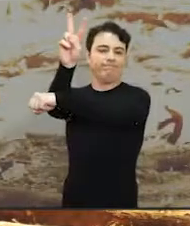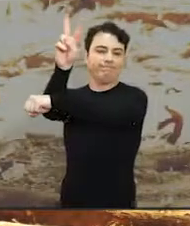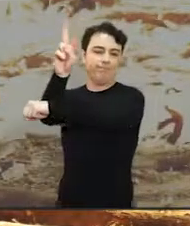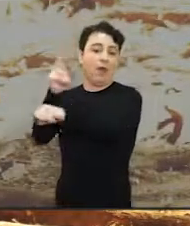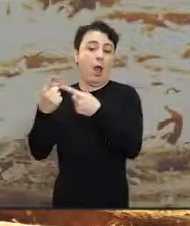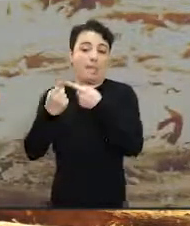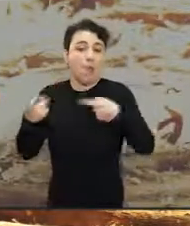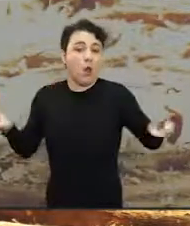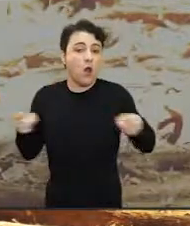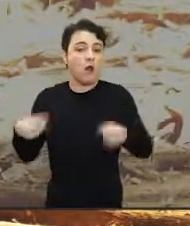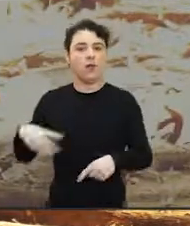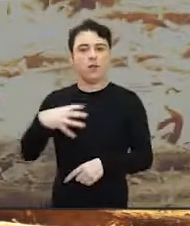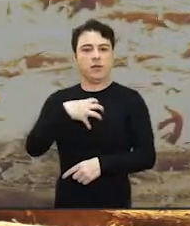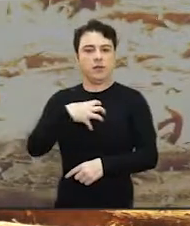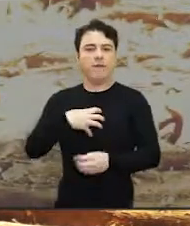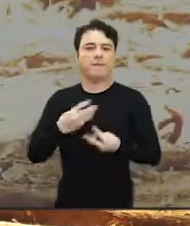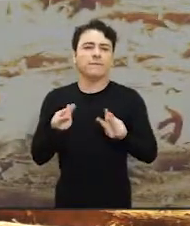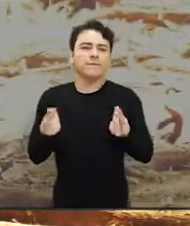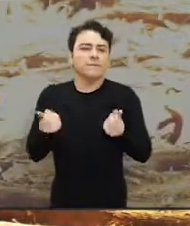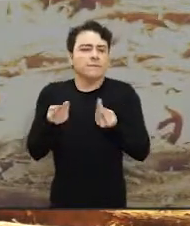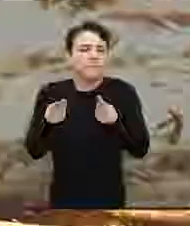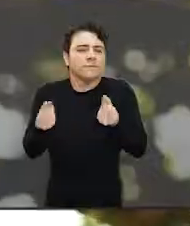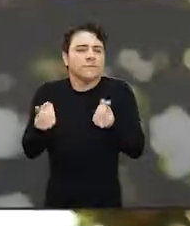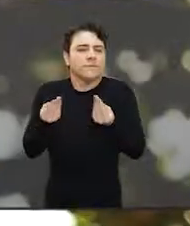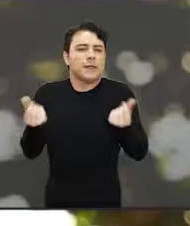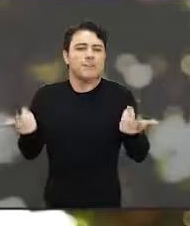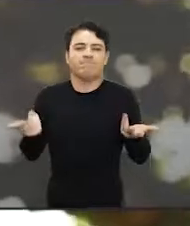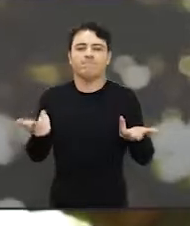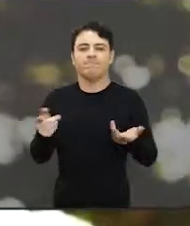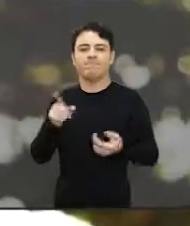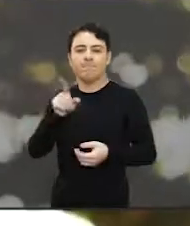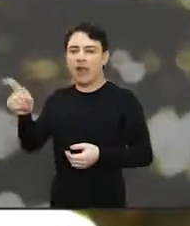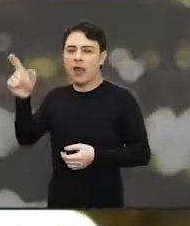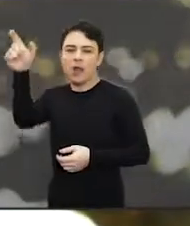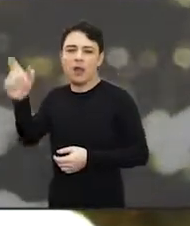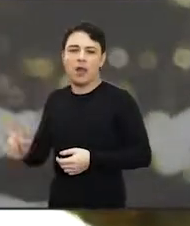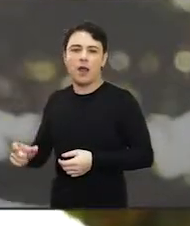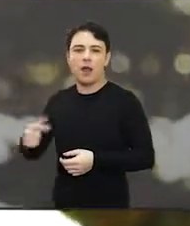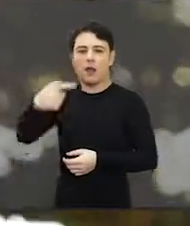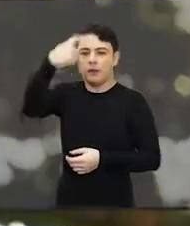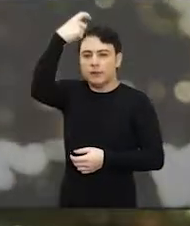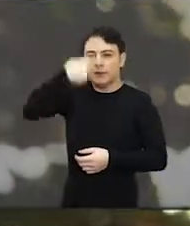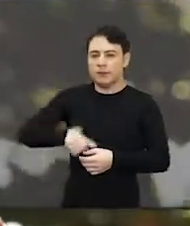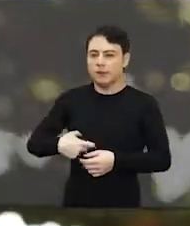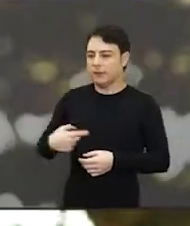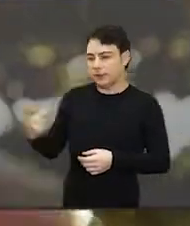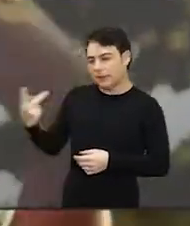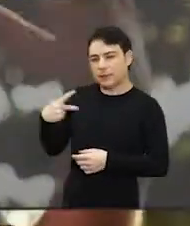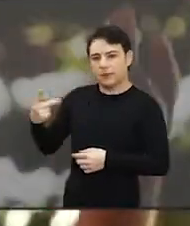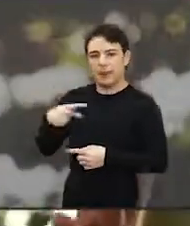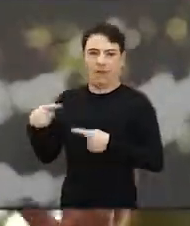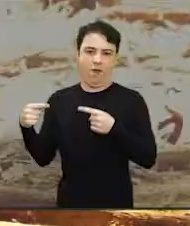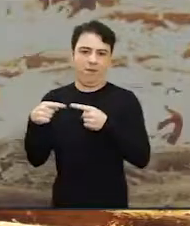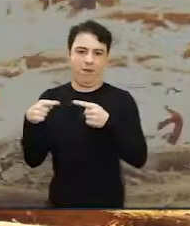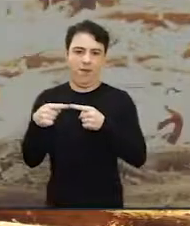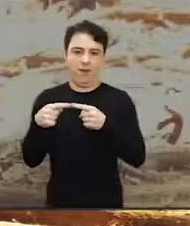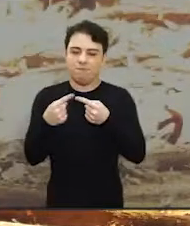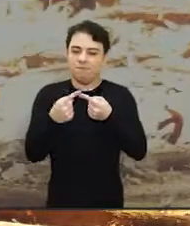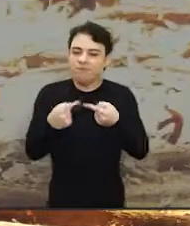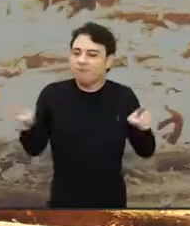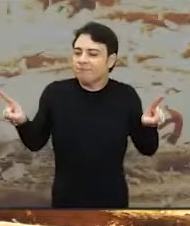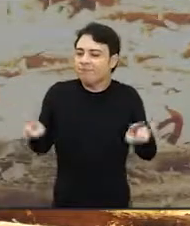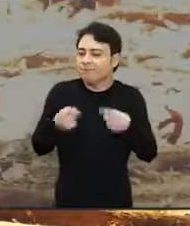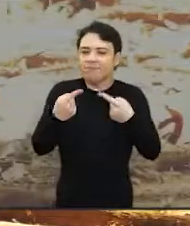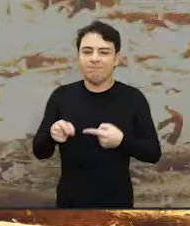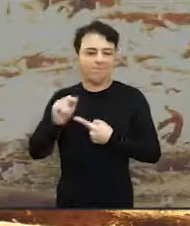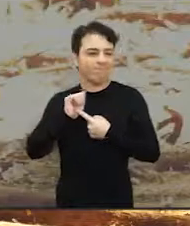trabalho autoral, mas que tem muito da nossa personalidade, porque a gente não faz exatamente um cover, uma cópia,